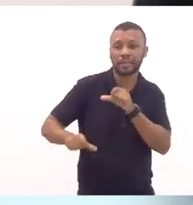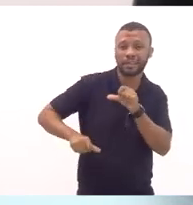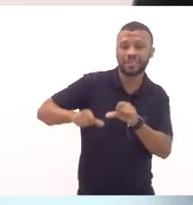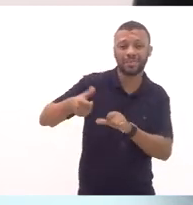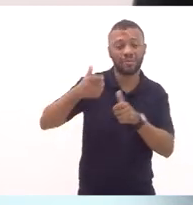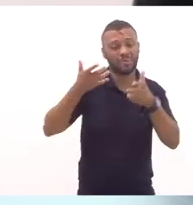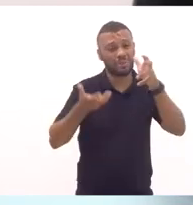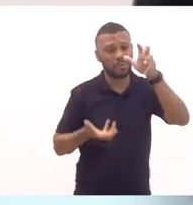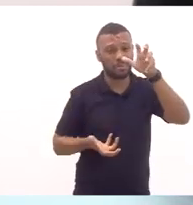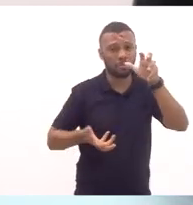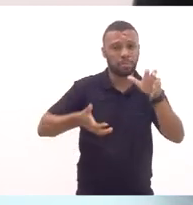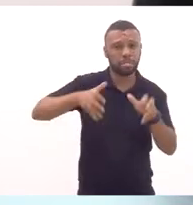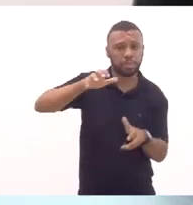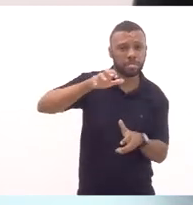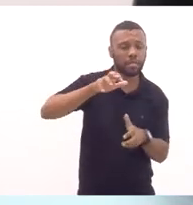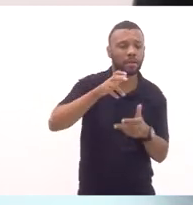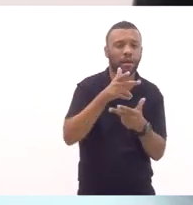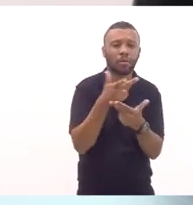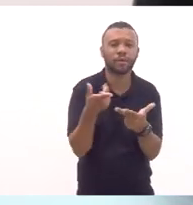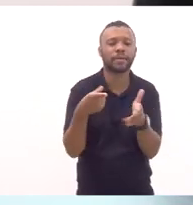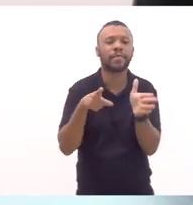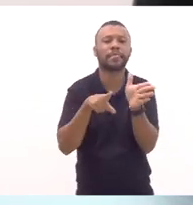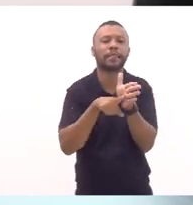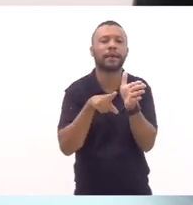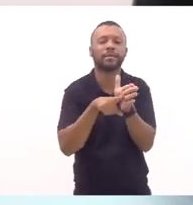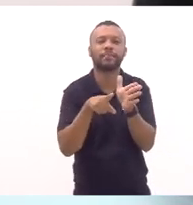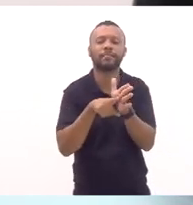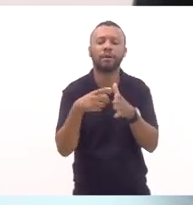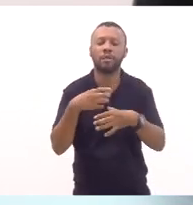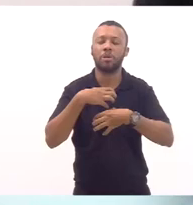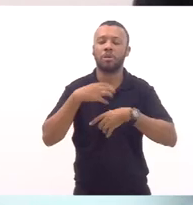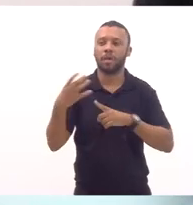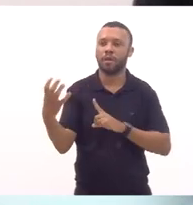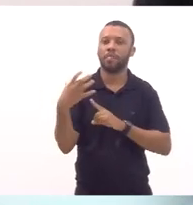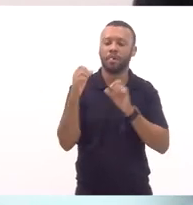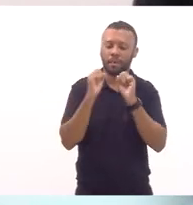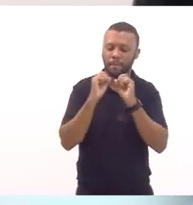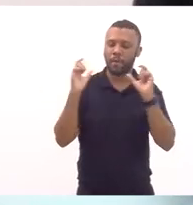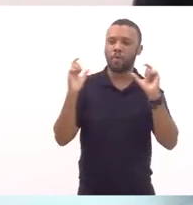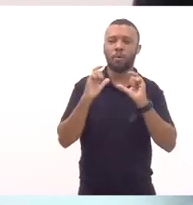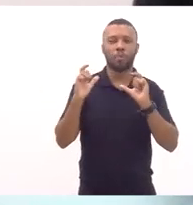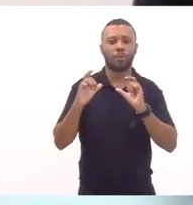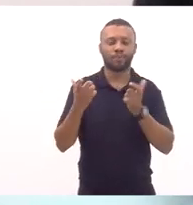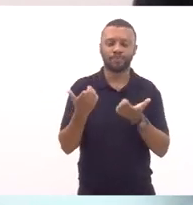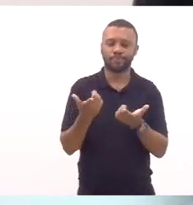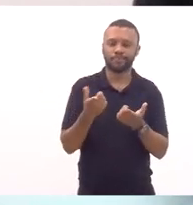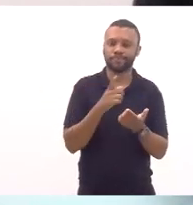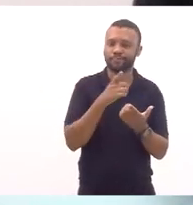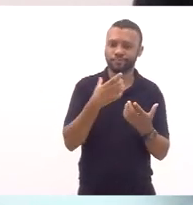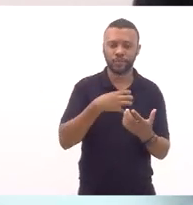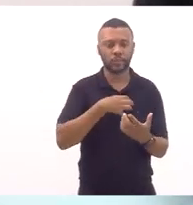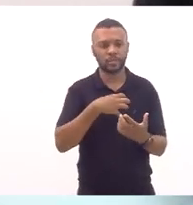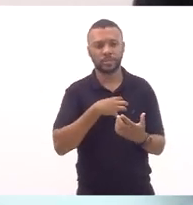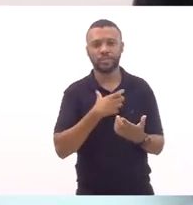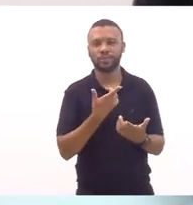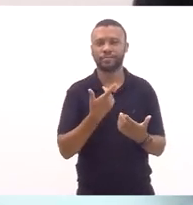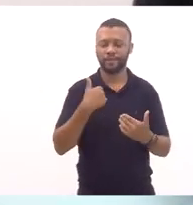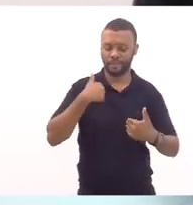maneira negativa. Né, tudo foi impactante, sob todos os sentidos, no sentido físico e no sentido